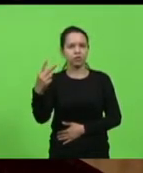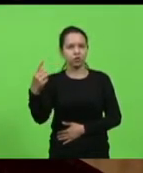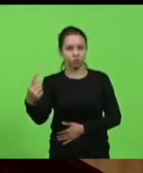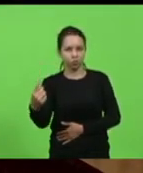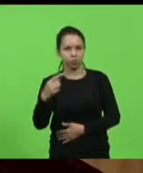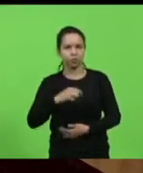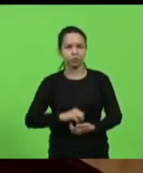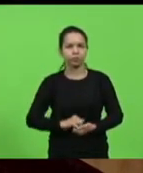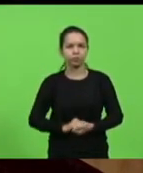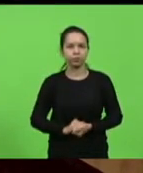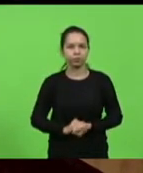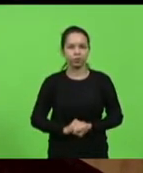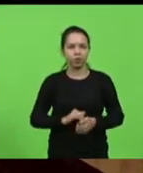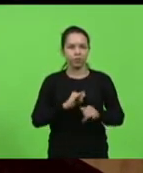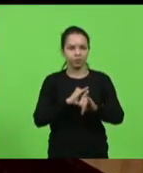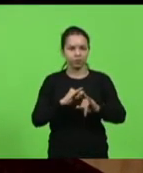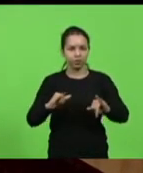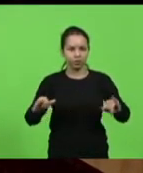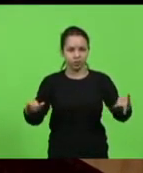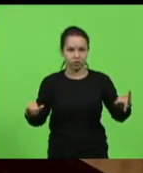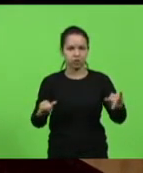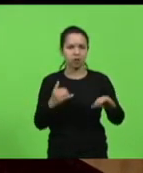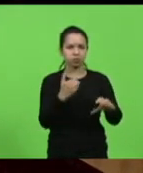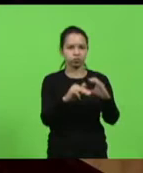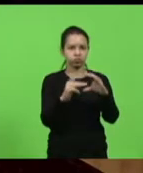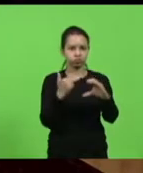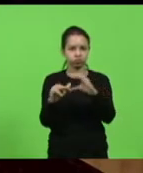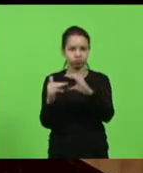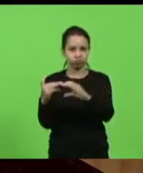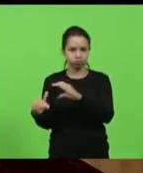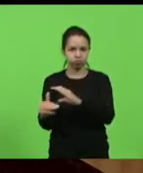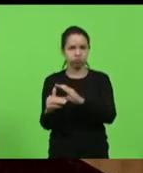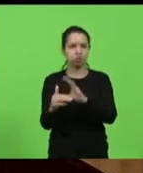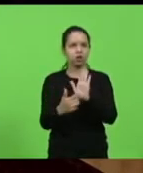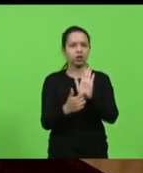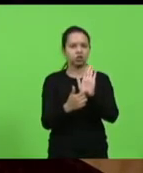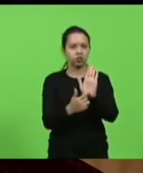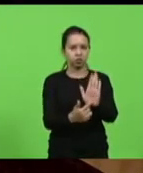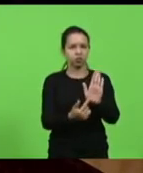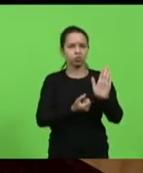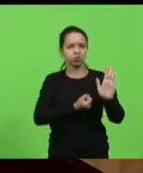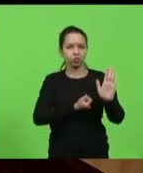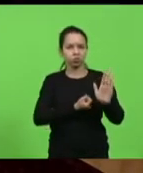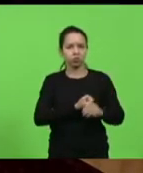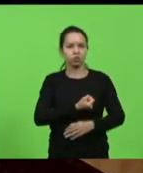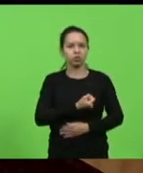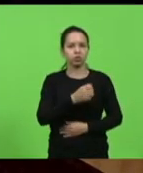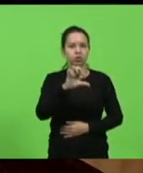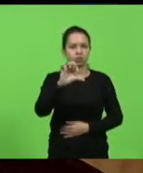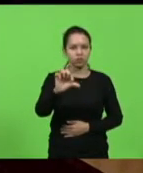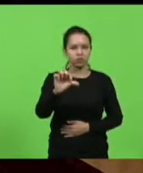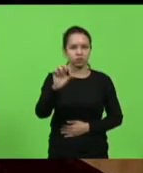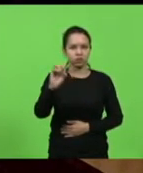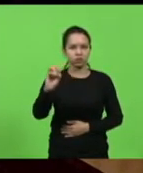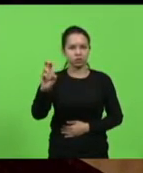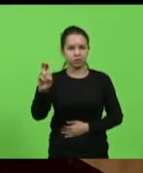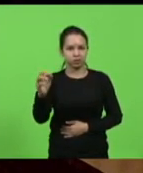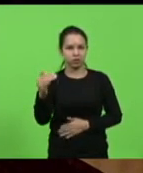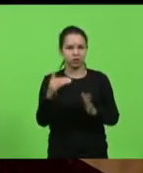E comunicou que encaminhará os destinatários as indicações números 905 a